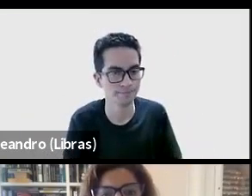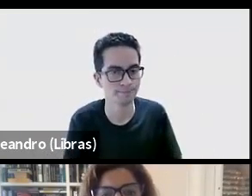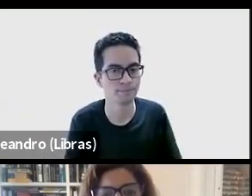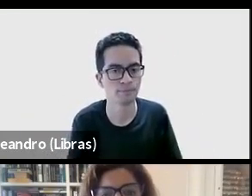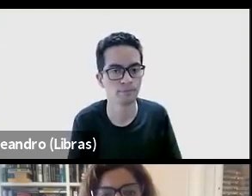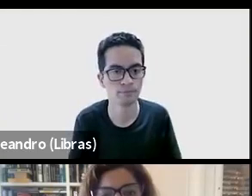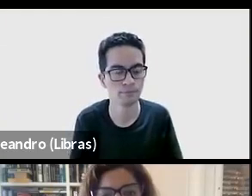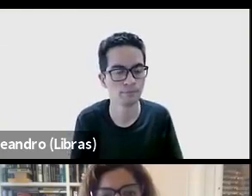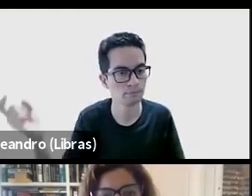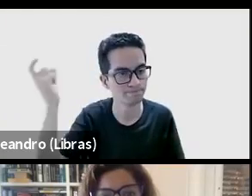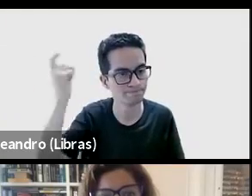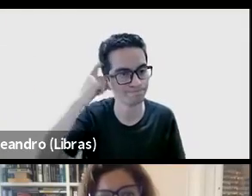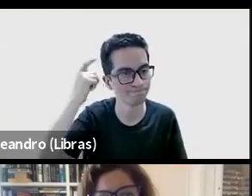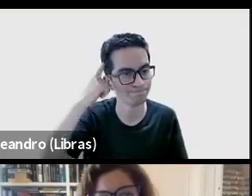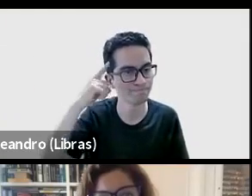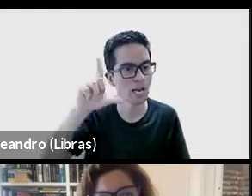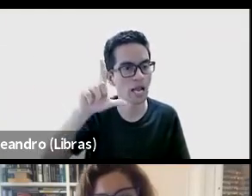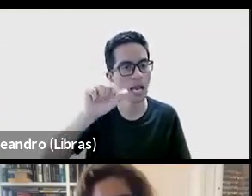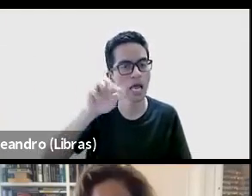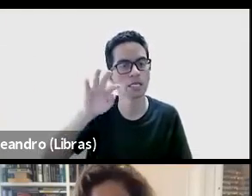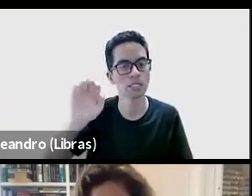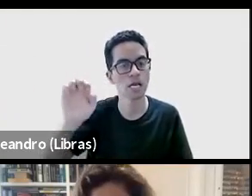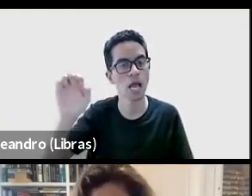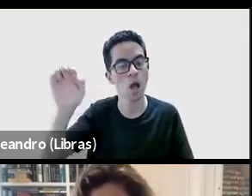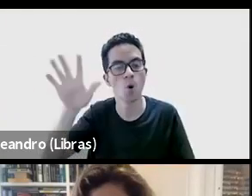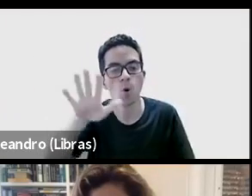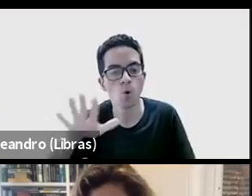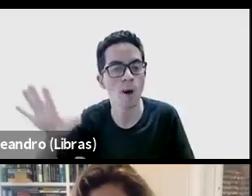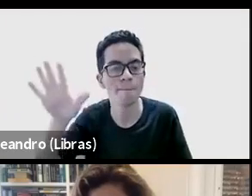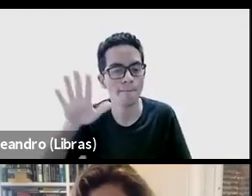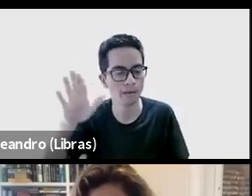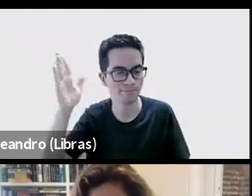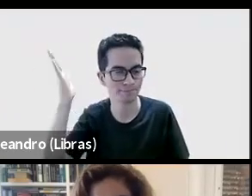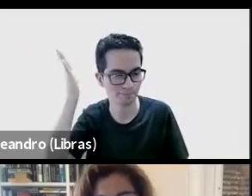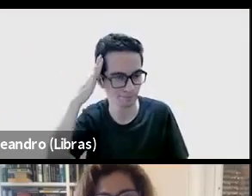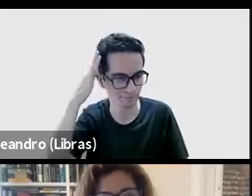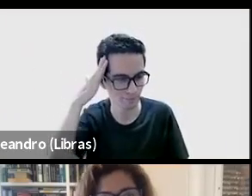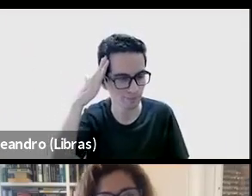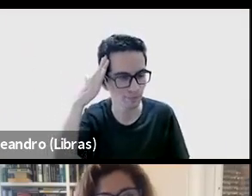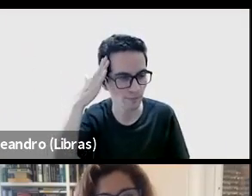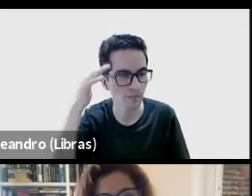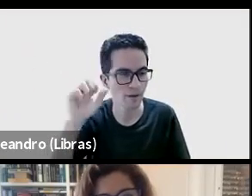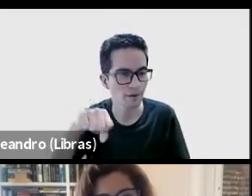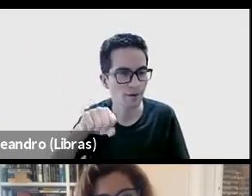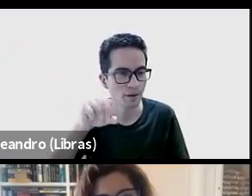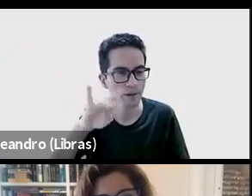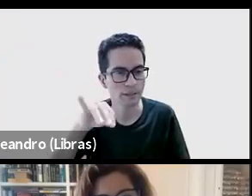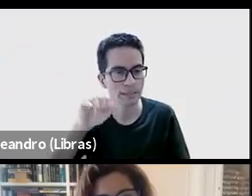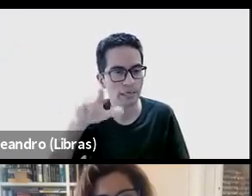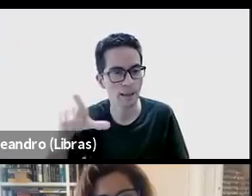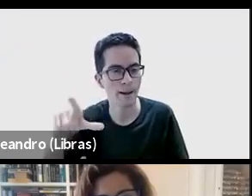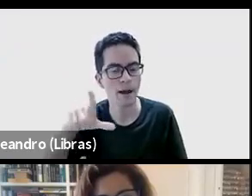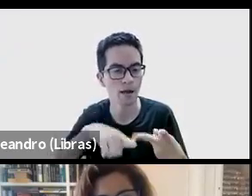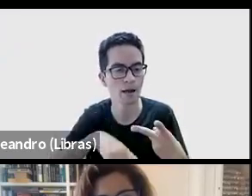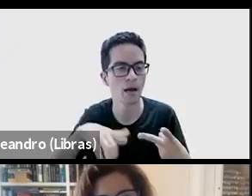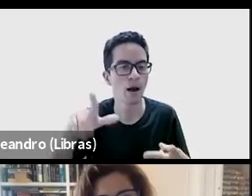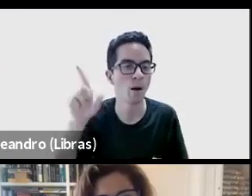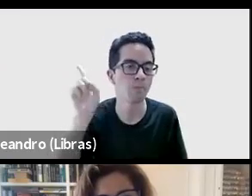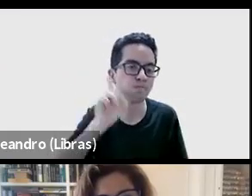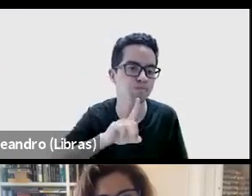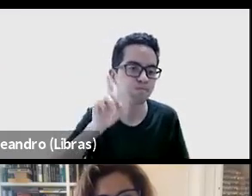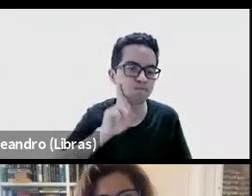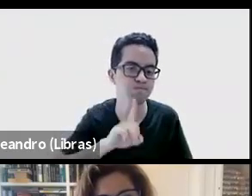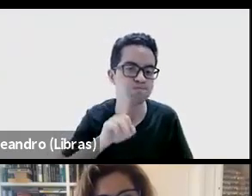dos pensadores do leste europeu, a mediação vem, né, via Europa Ocidental, via Estados Unidos, né? Então a gente vê que